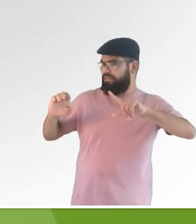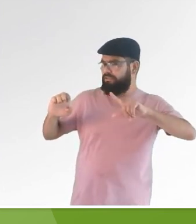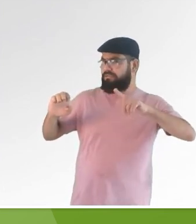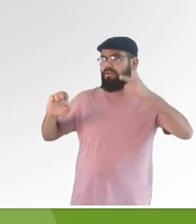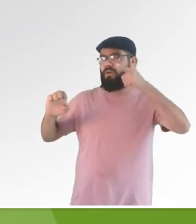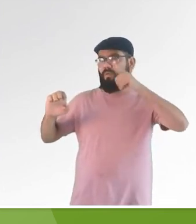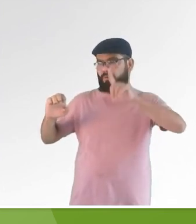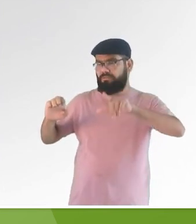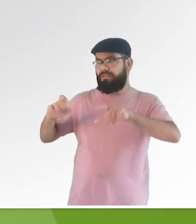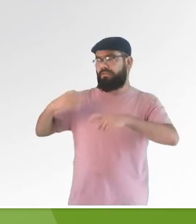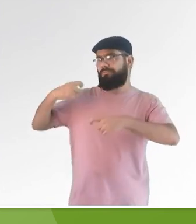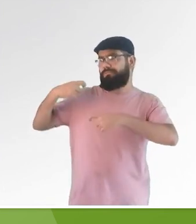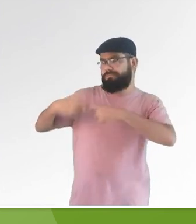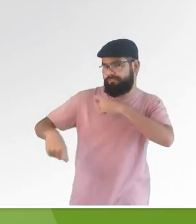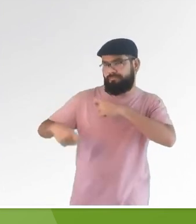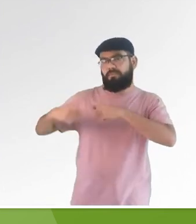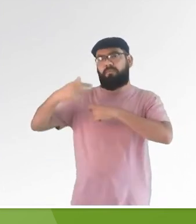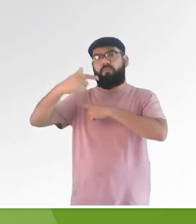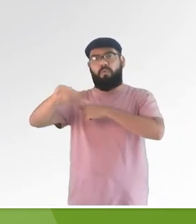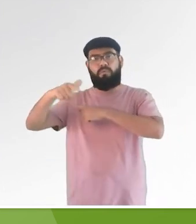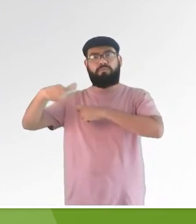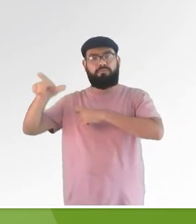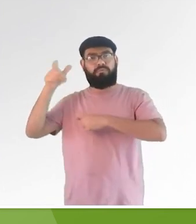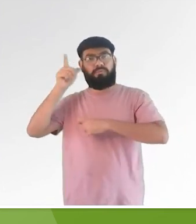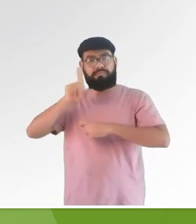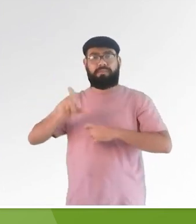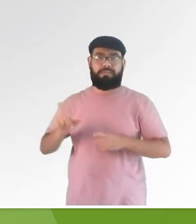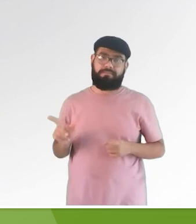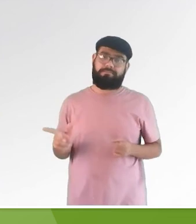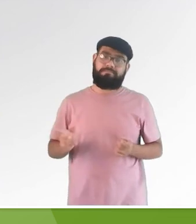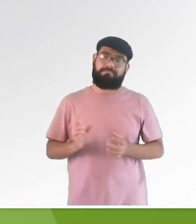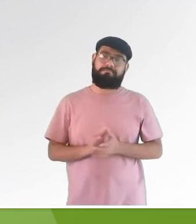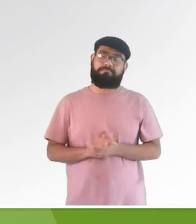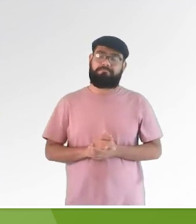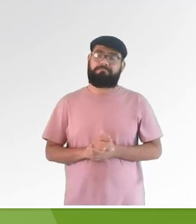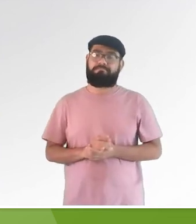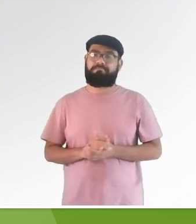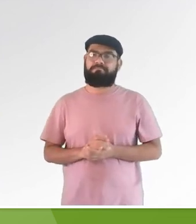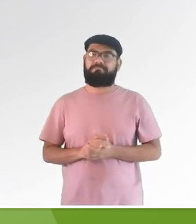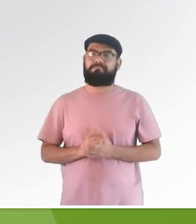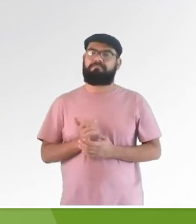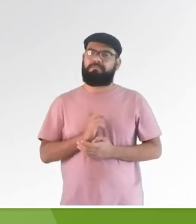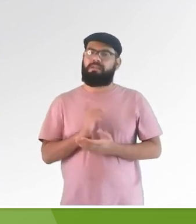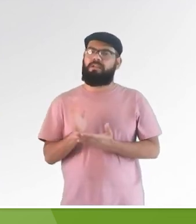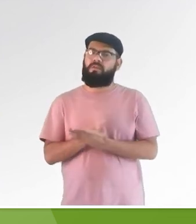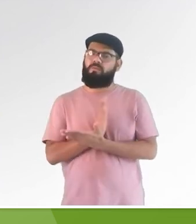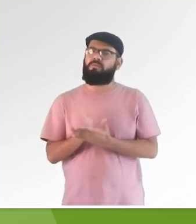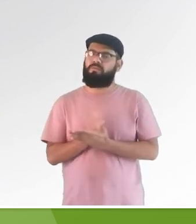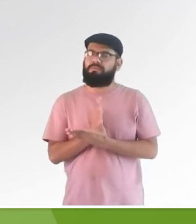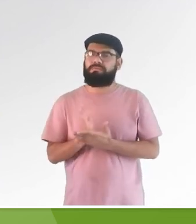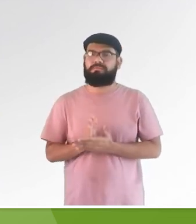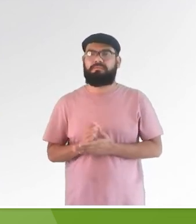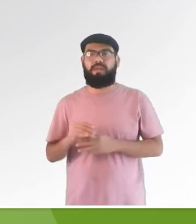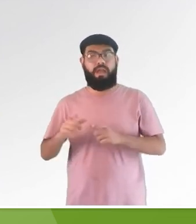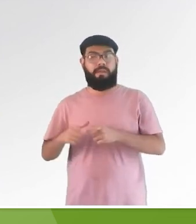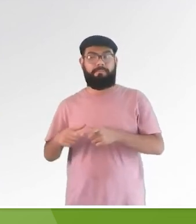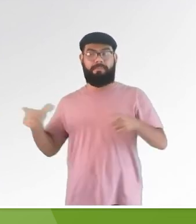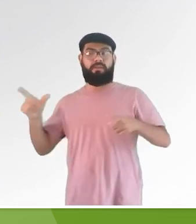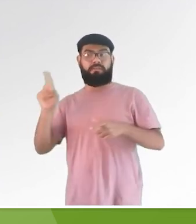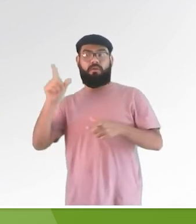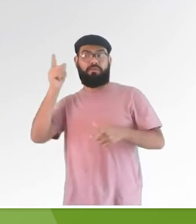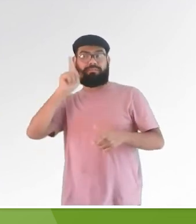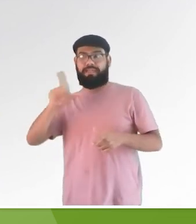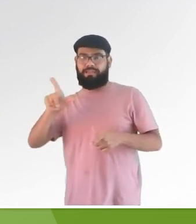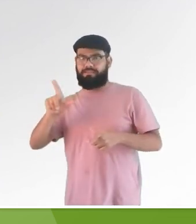se reproduzir, não é, deixando ou não ali descendentes que são férteis ou não. A maioria não consegue deixar descendentes férteis, apesar de